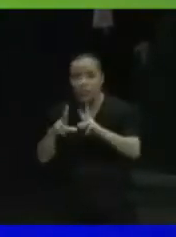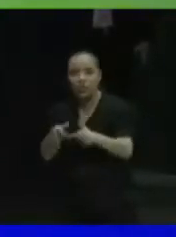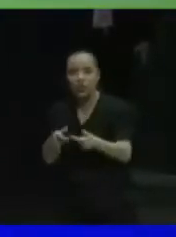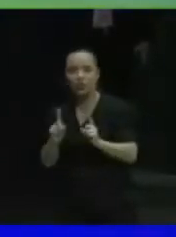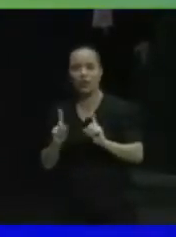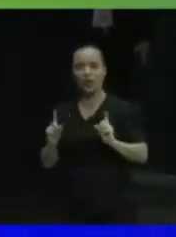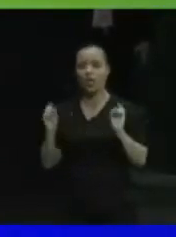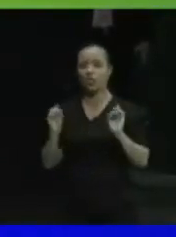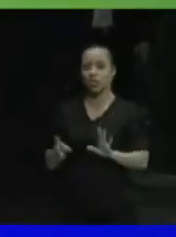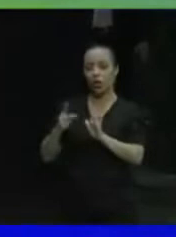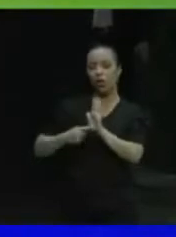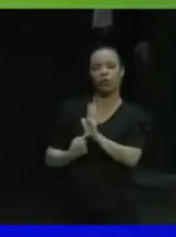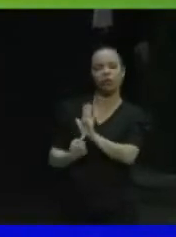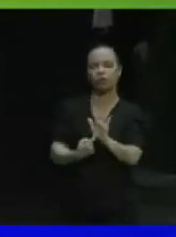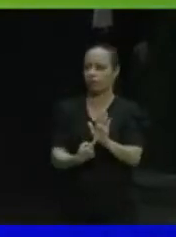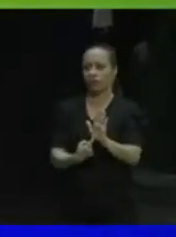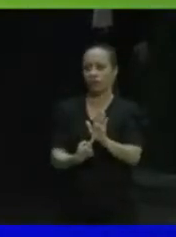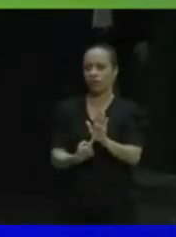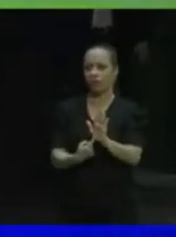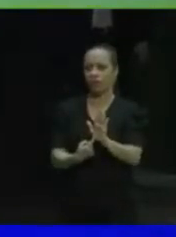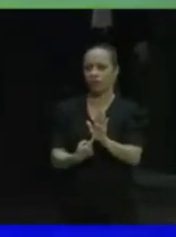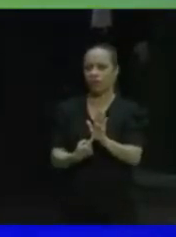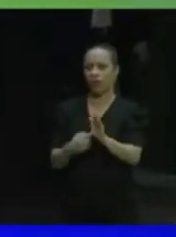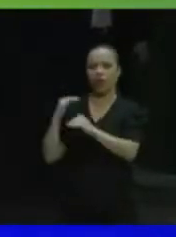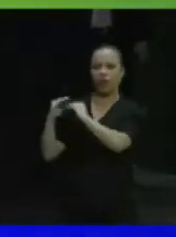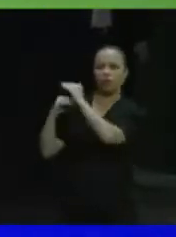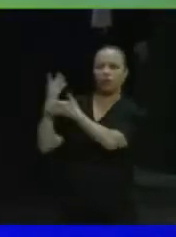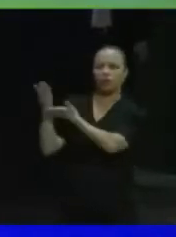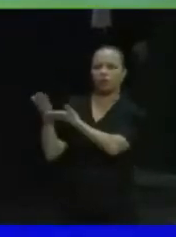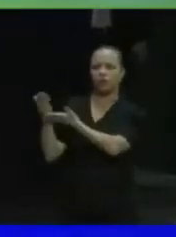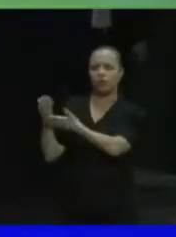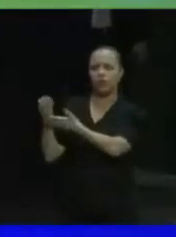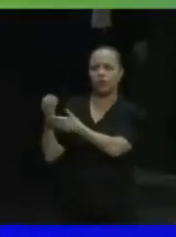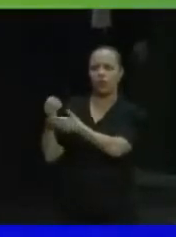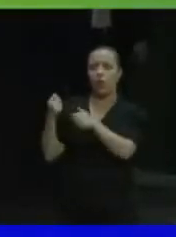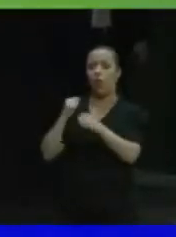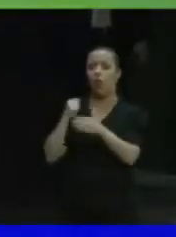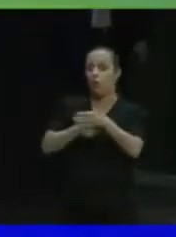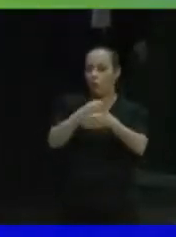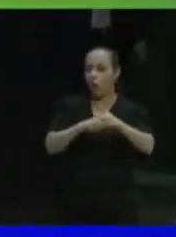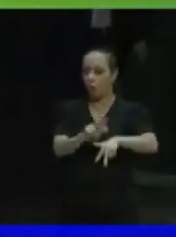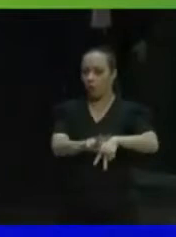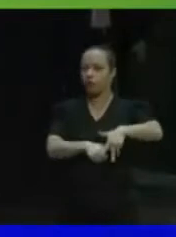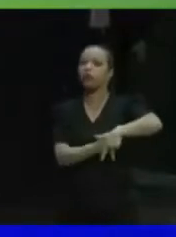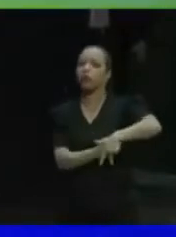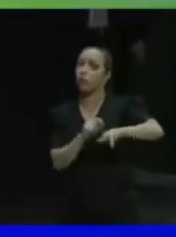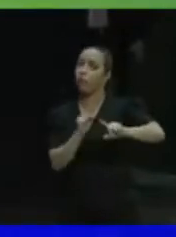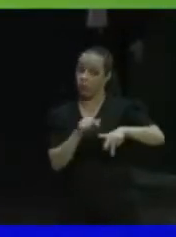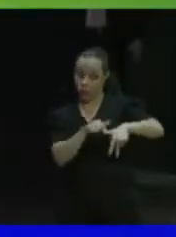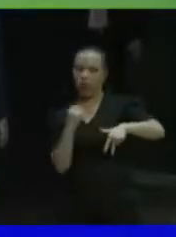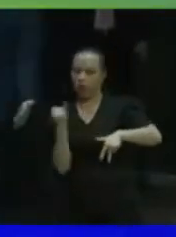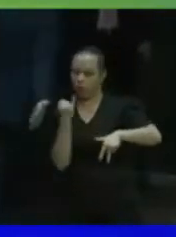Não é só um projeto para reconstruir o combate à corrupção, embora isso seja